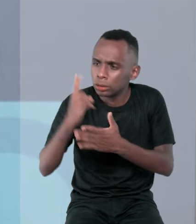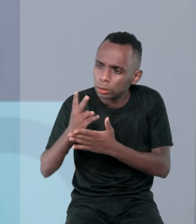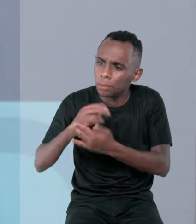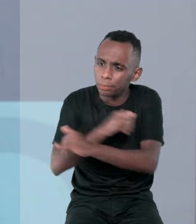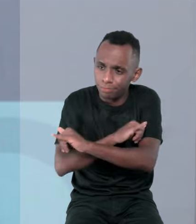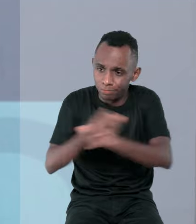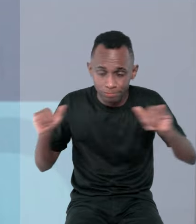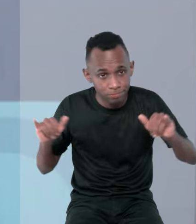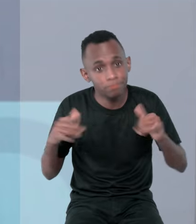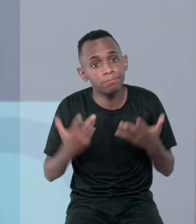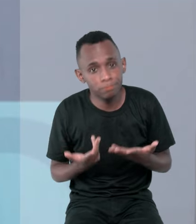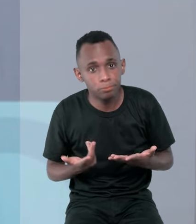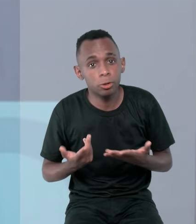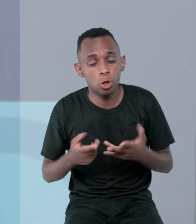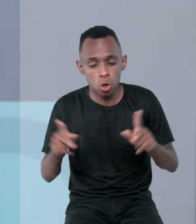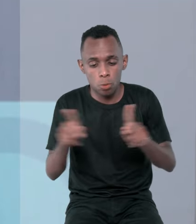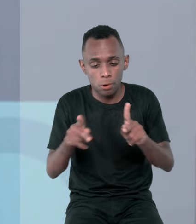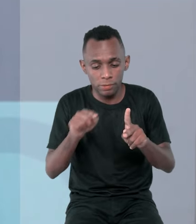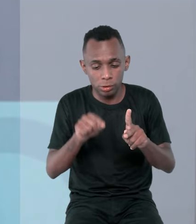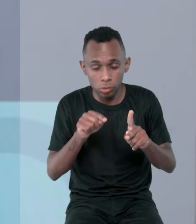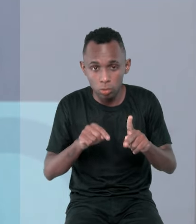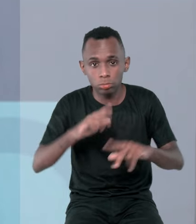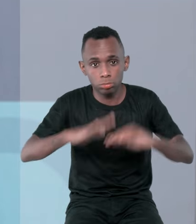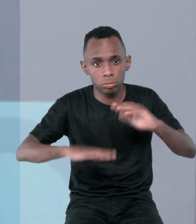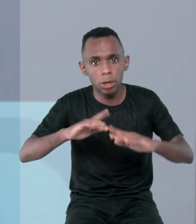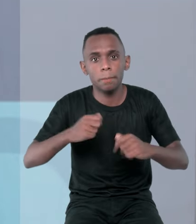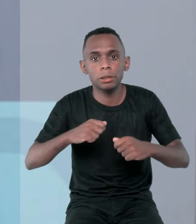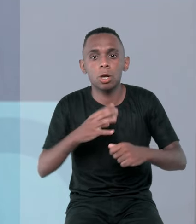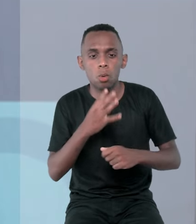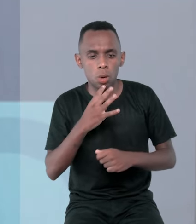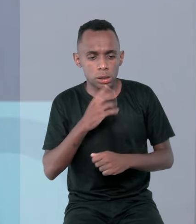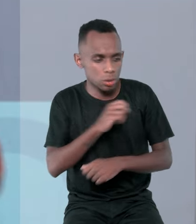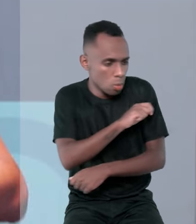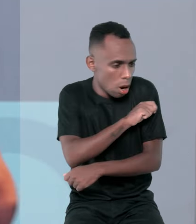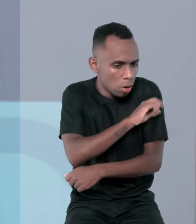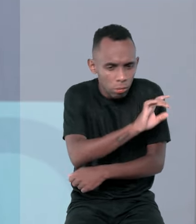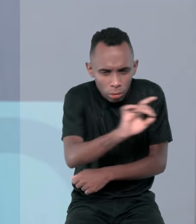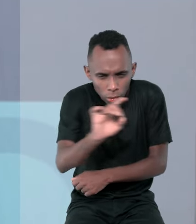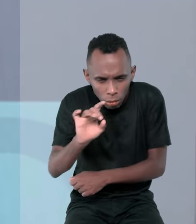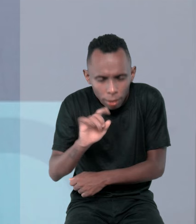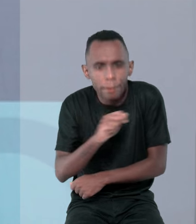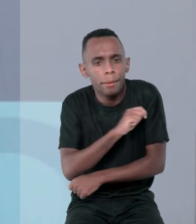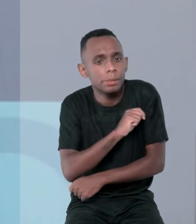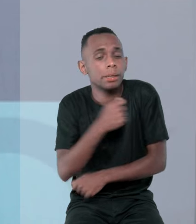é que o professor tem que conhecer a sua turma, né? Tem que conhecer os seus alunos,